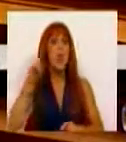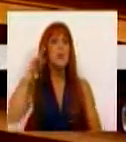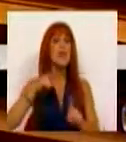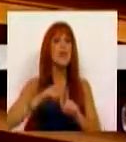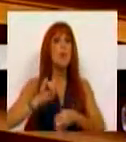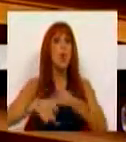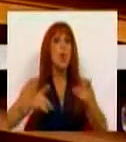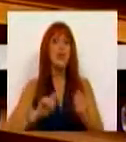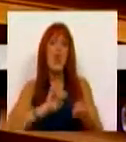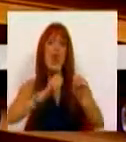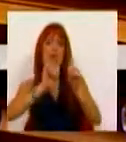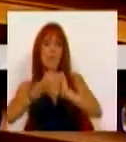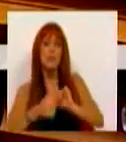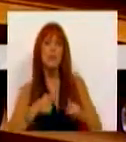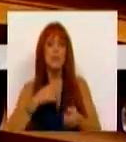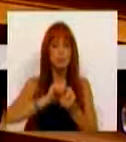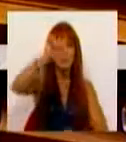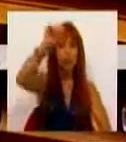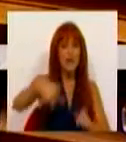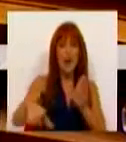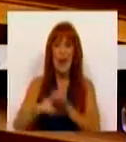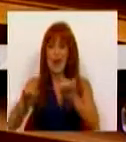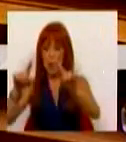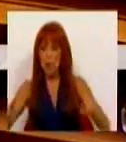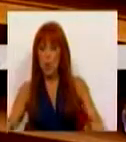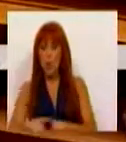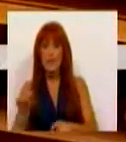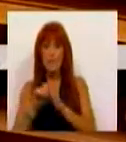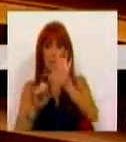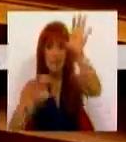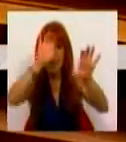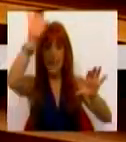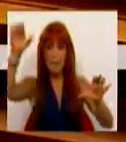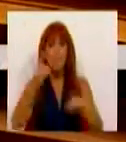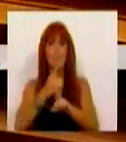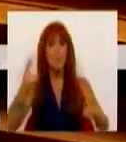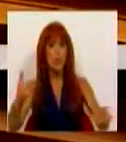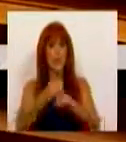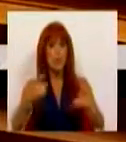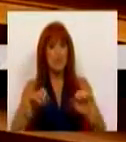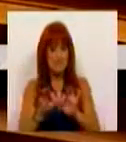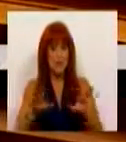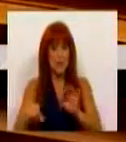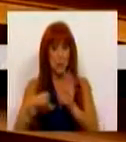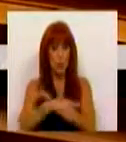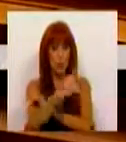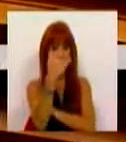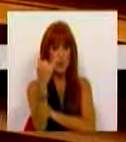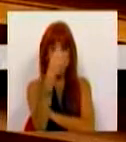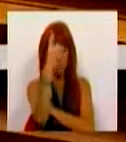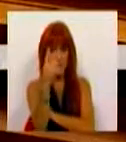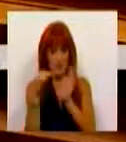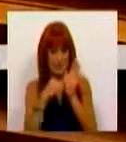objetivo adaptar o diploma à Lei Quadro da Descentralização, na medida em que, nos termos do artigo